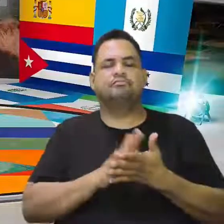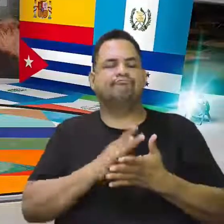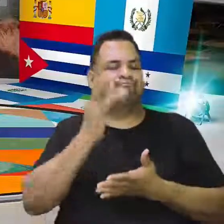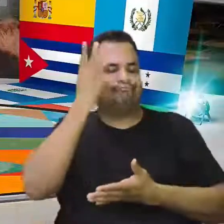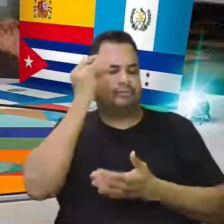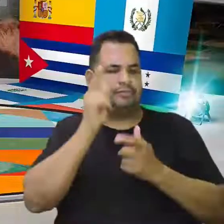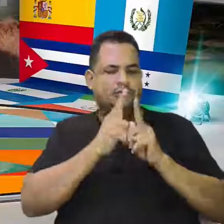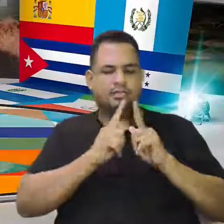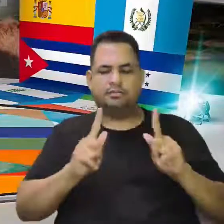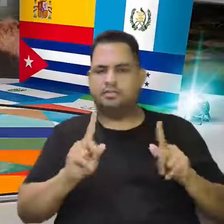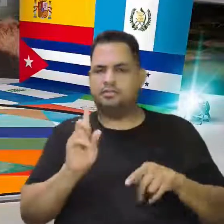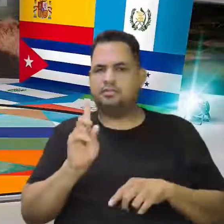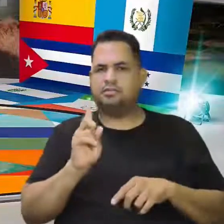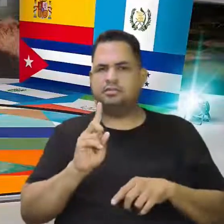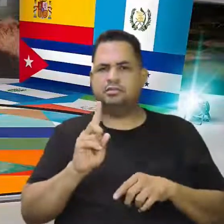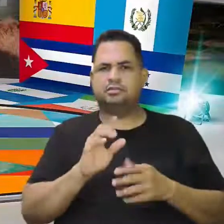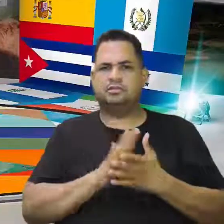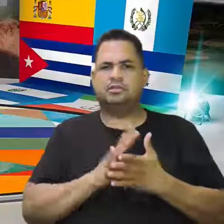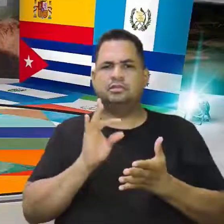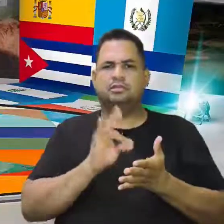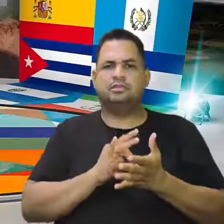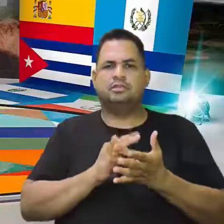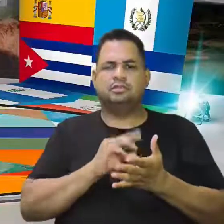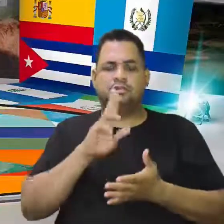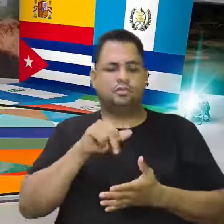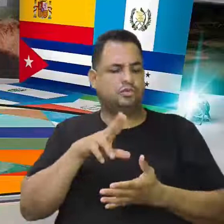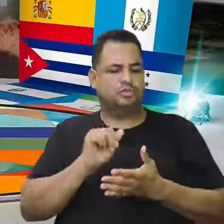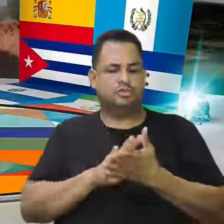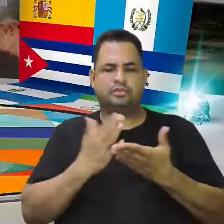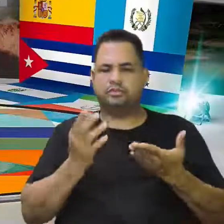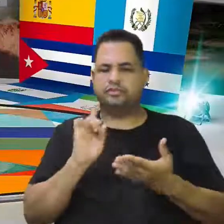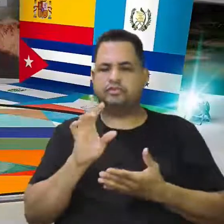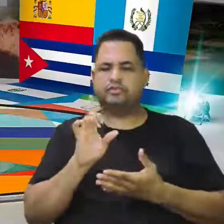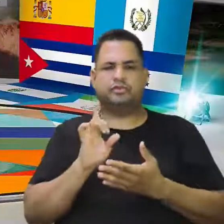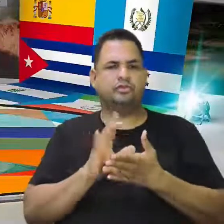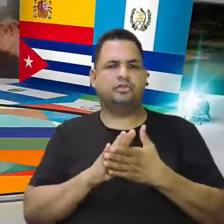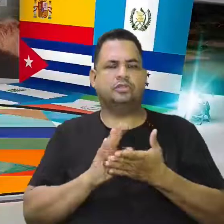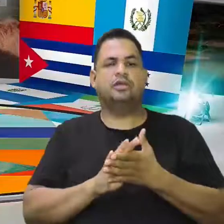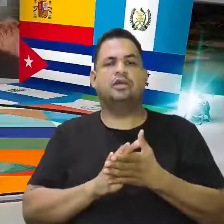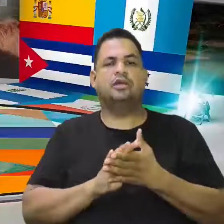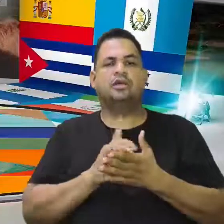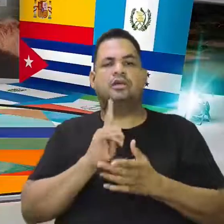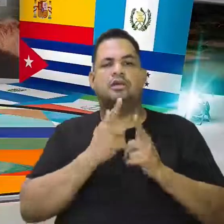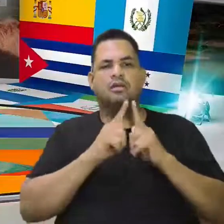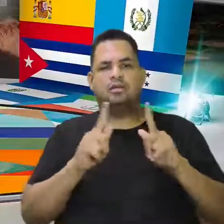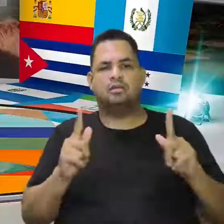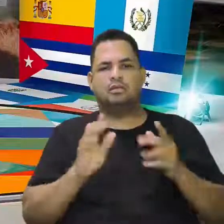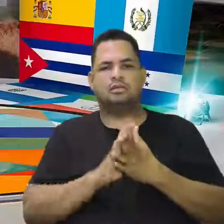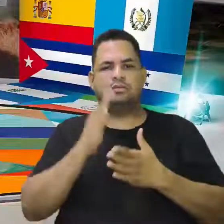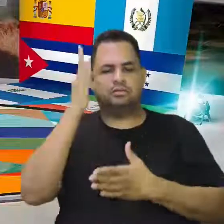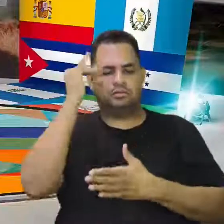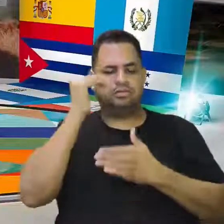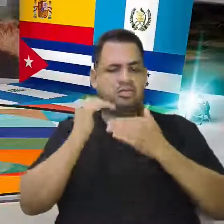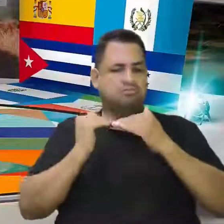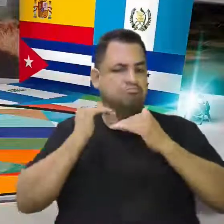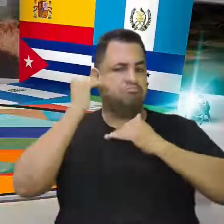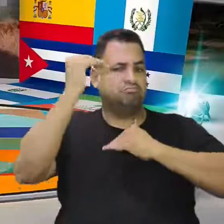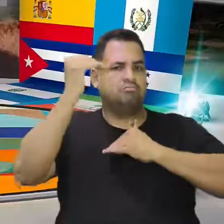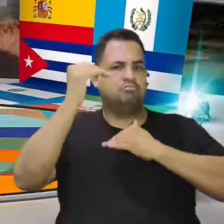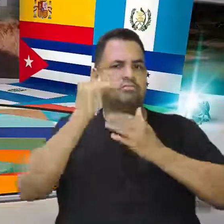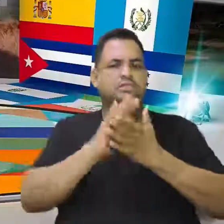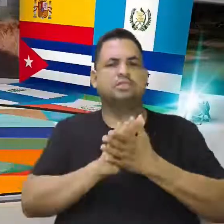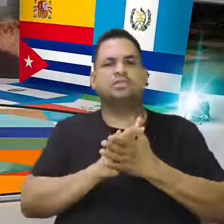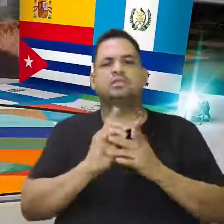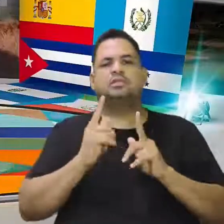gramática. Não. Na verdade, nunca foi só gramática. Nunca foi. Você vai ter que saber muito além da